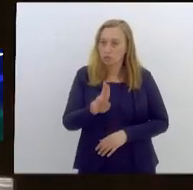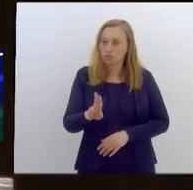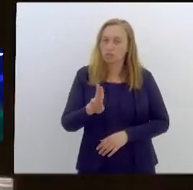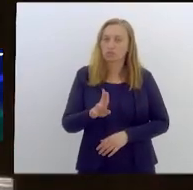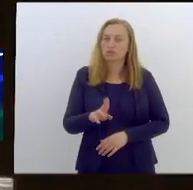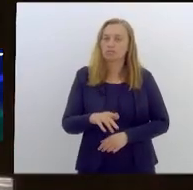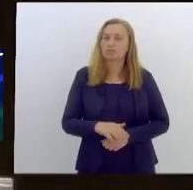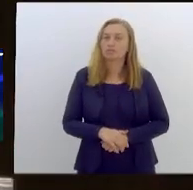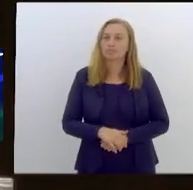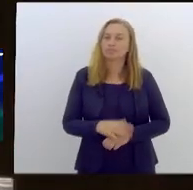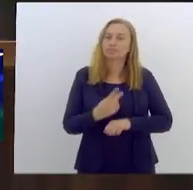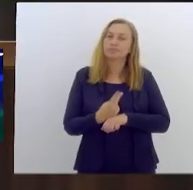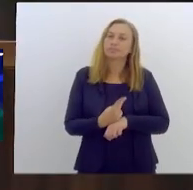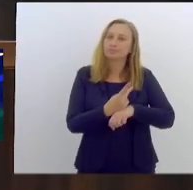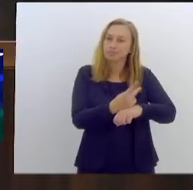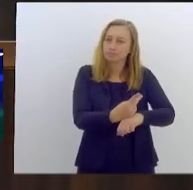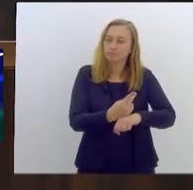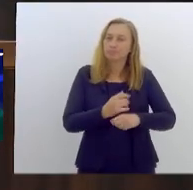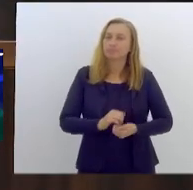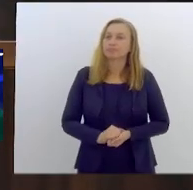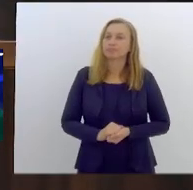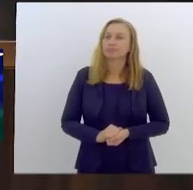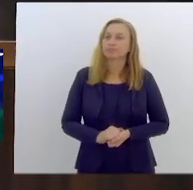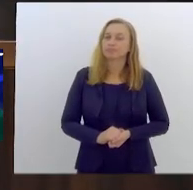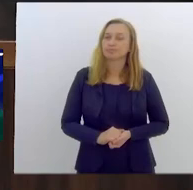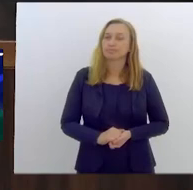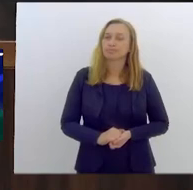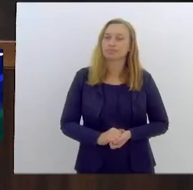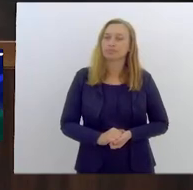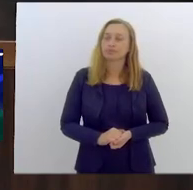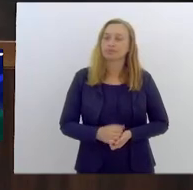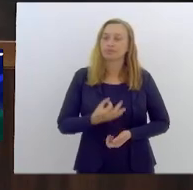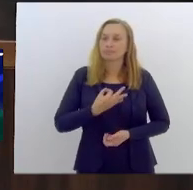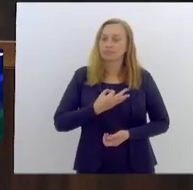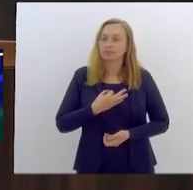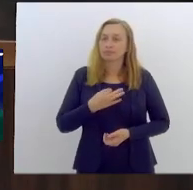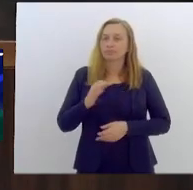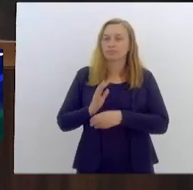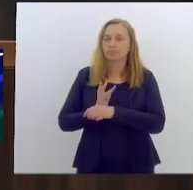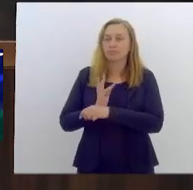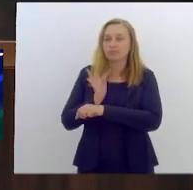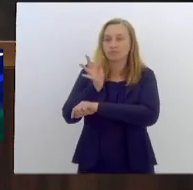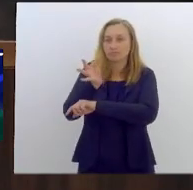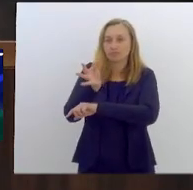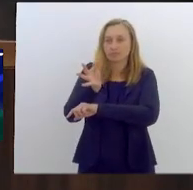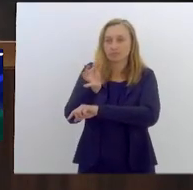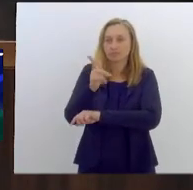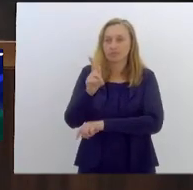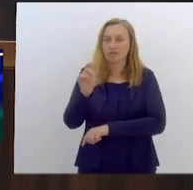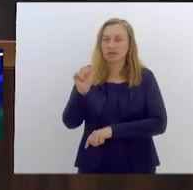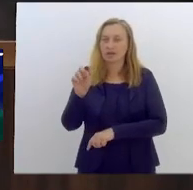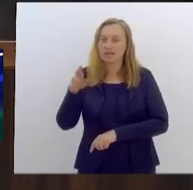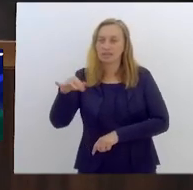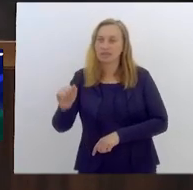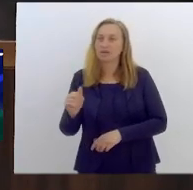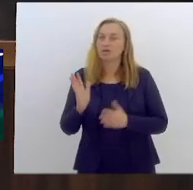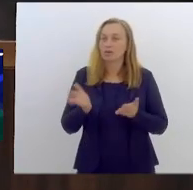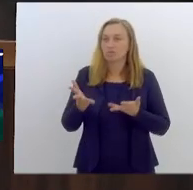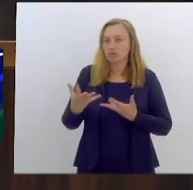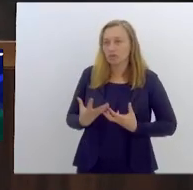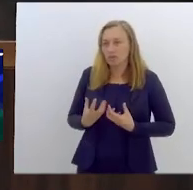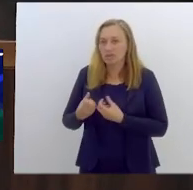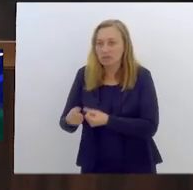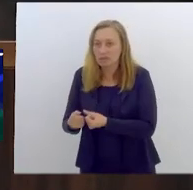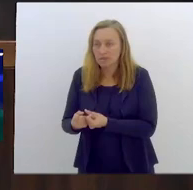de premiações com a medalha Esperança Garcia. E hoje eu fui agraciada com essa